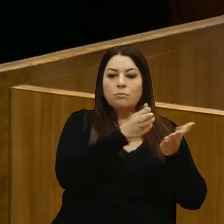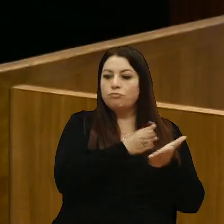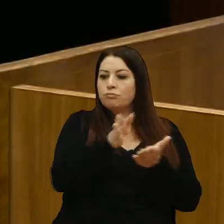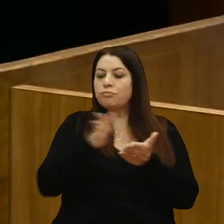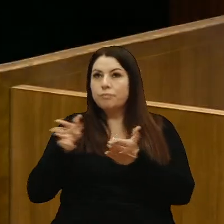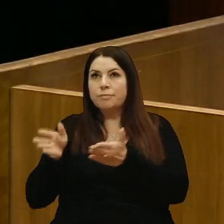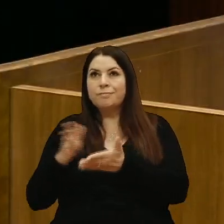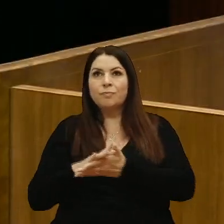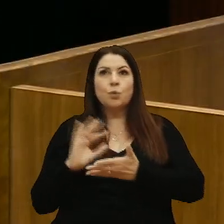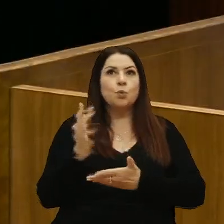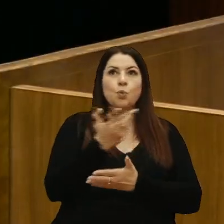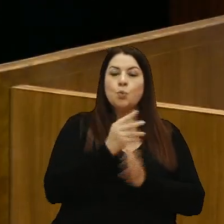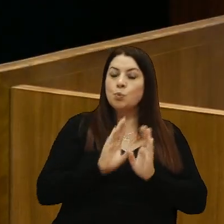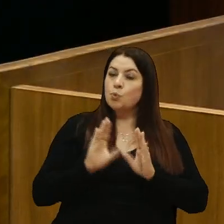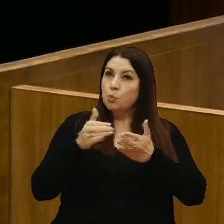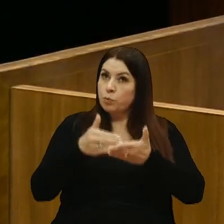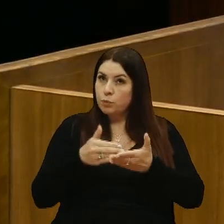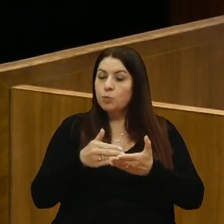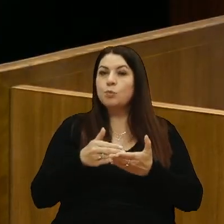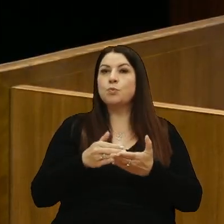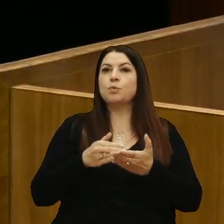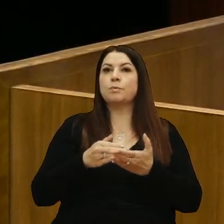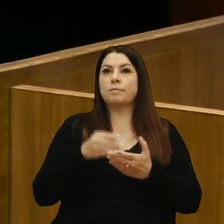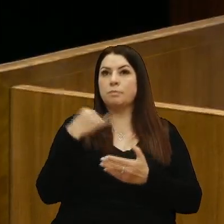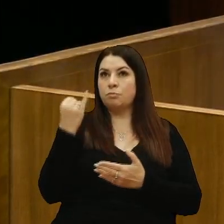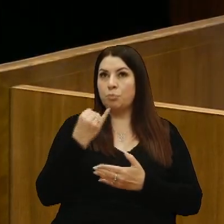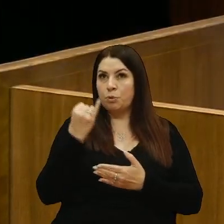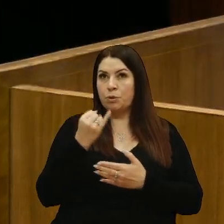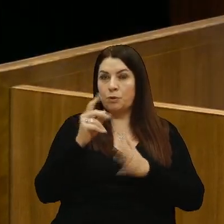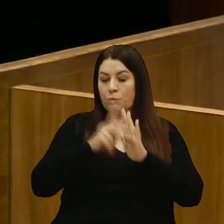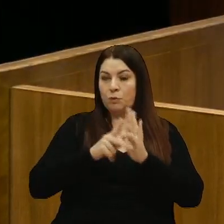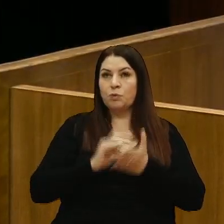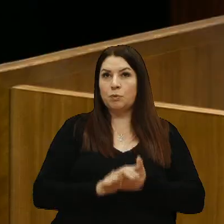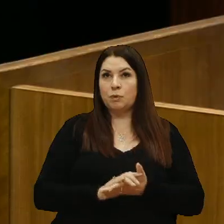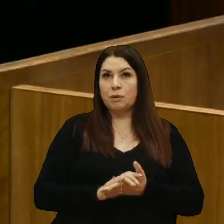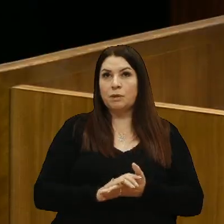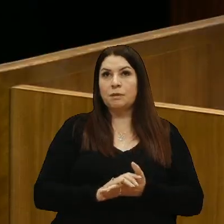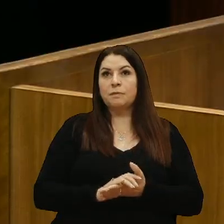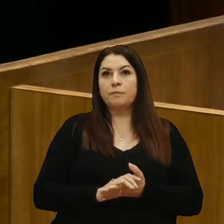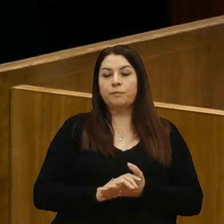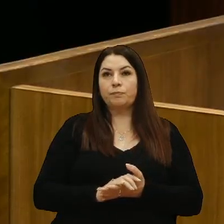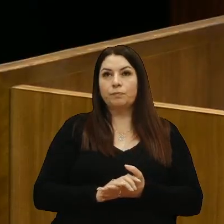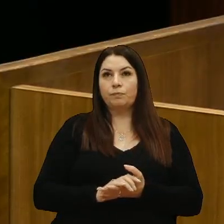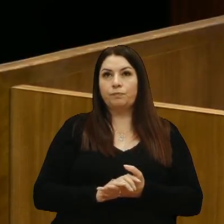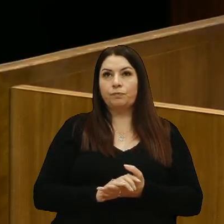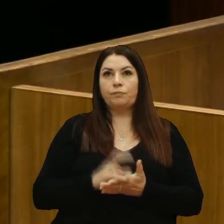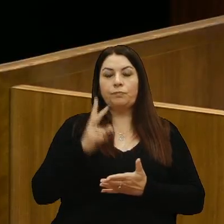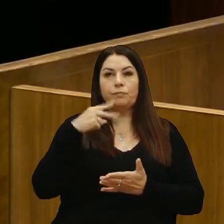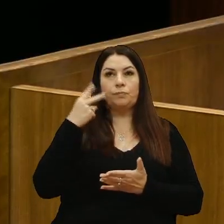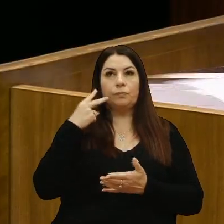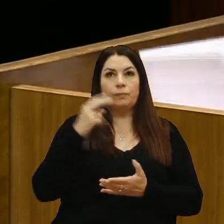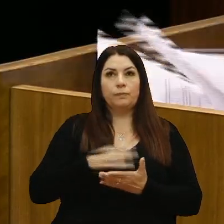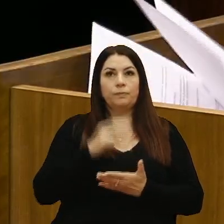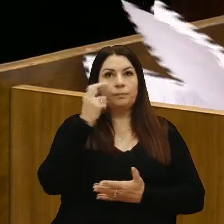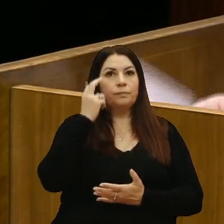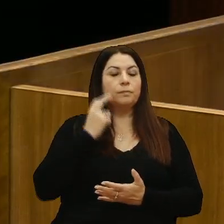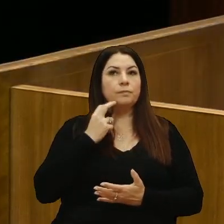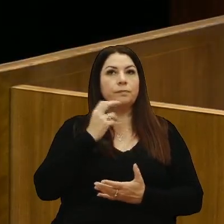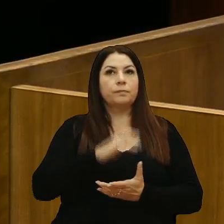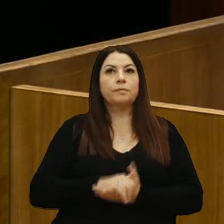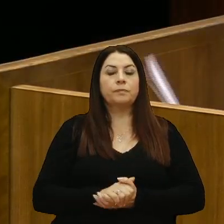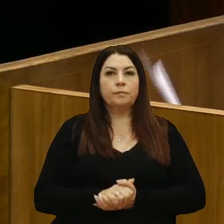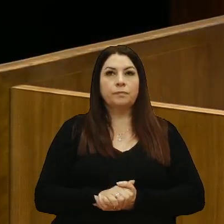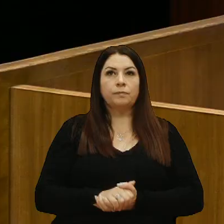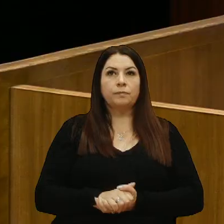Digo, todas as comissões pertinentes ao projeto. Porém, o vereador Daniel